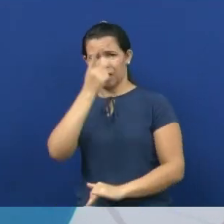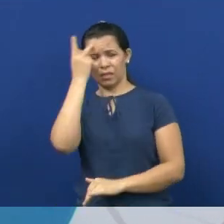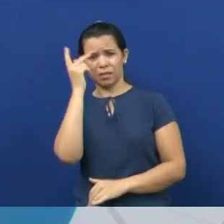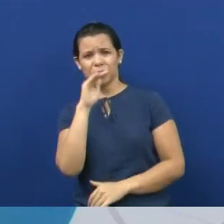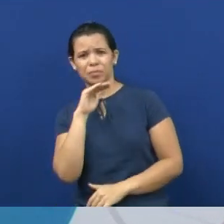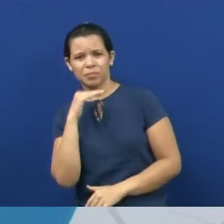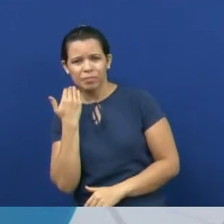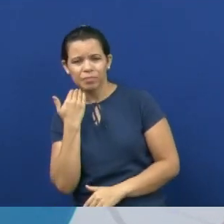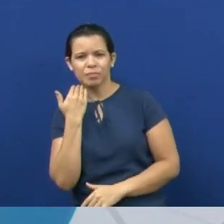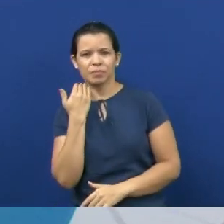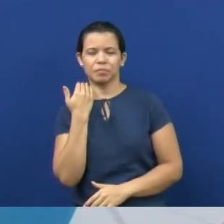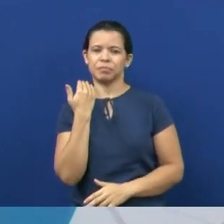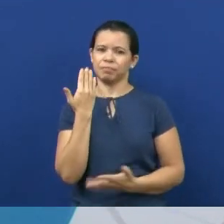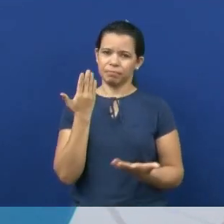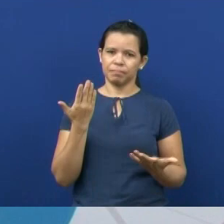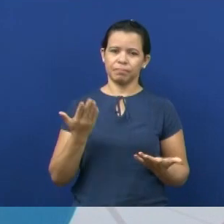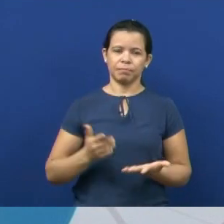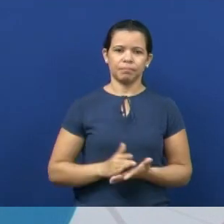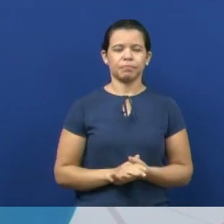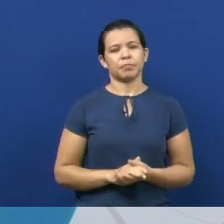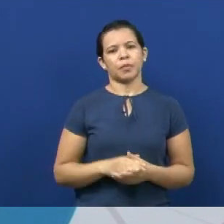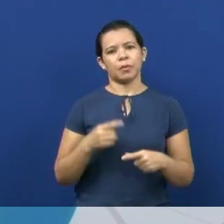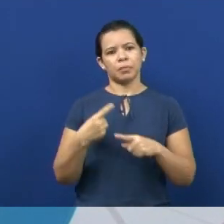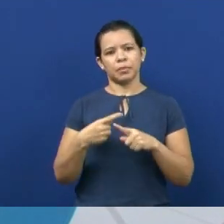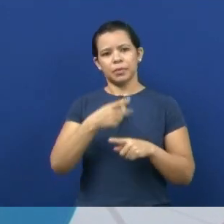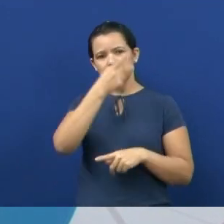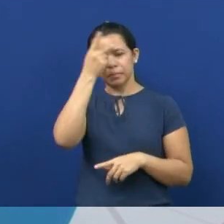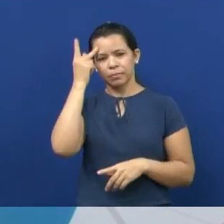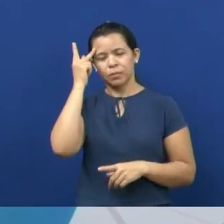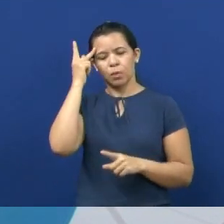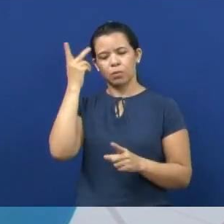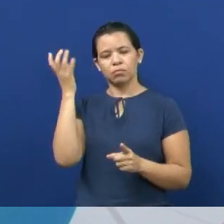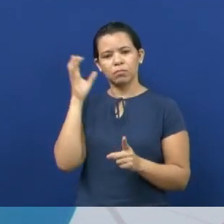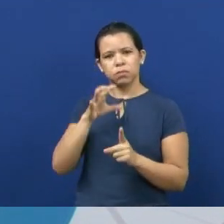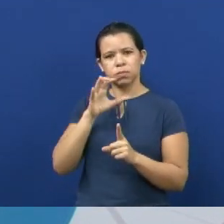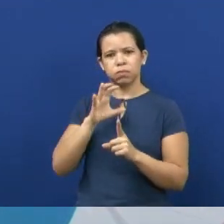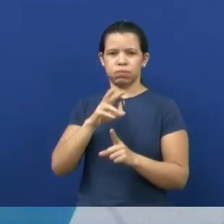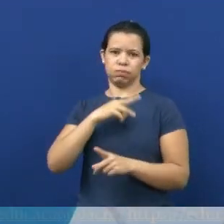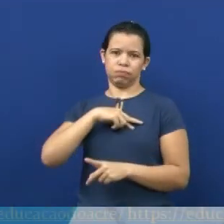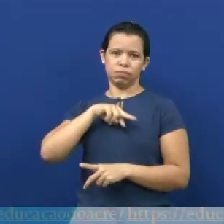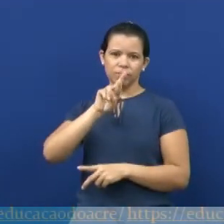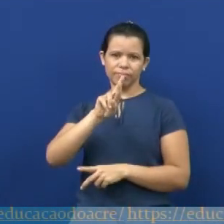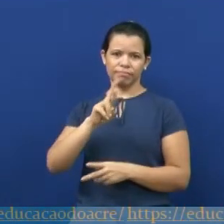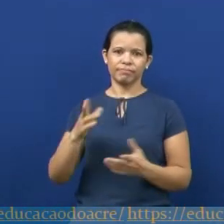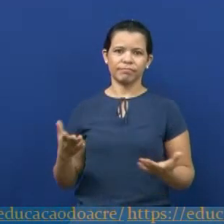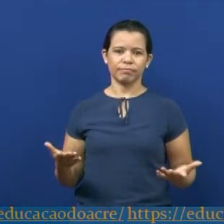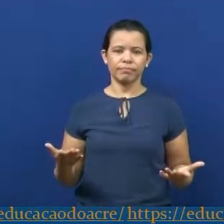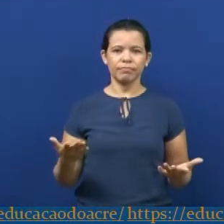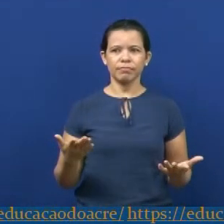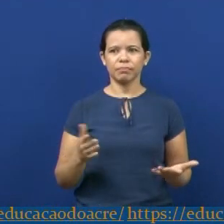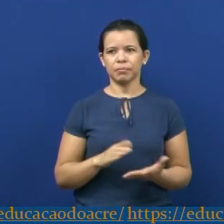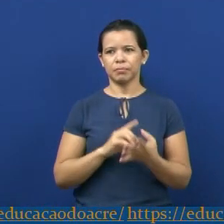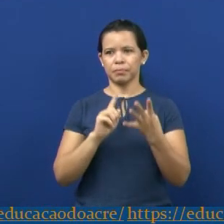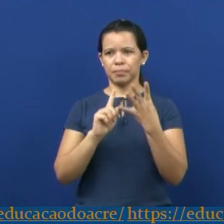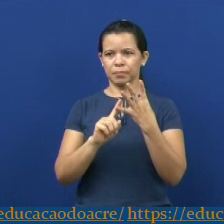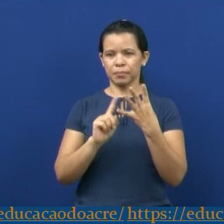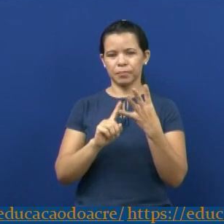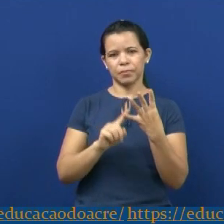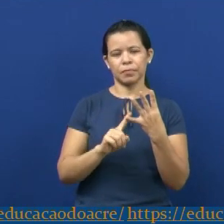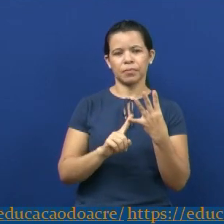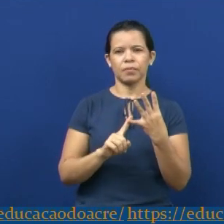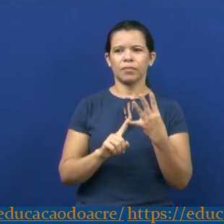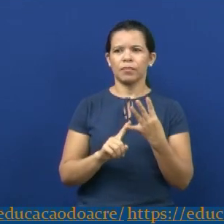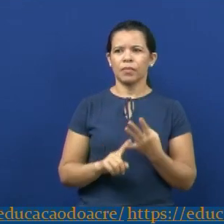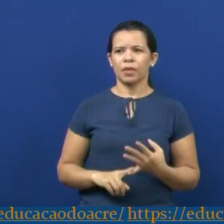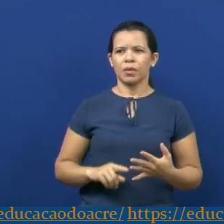essa influência religiosa, tá? O item 4, né, definições doutrinárias que define o